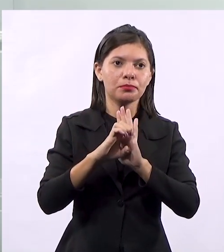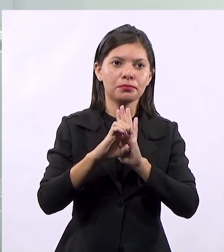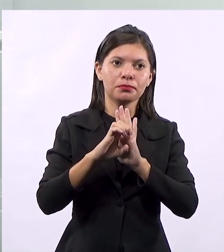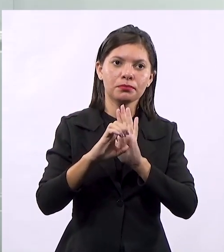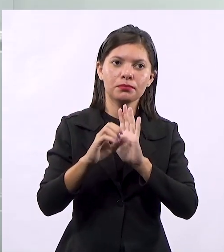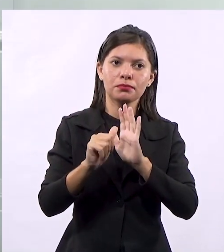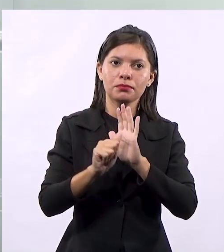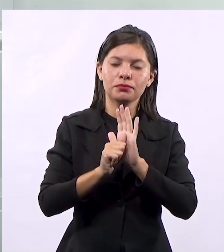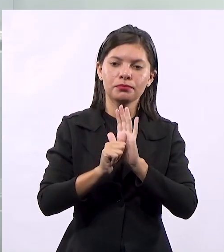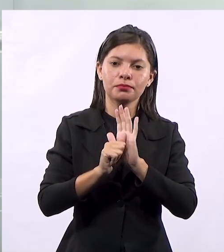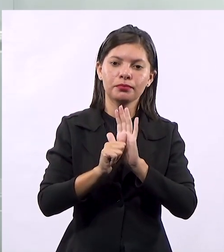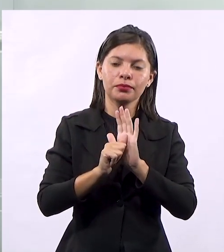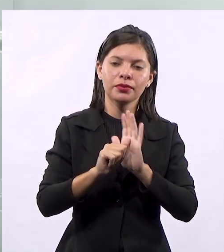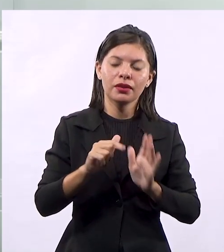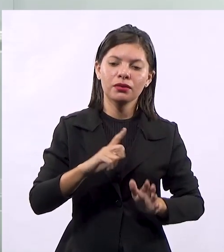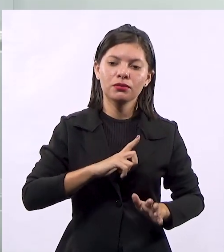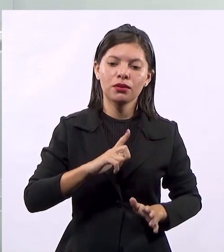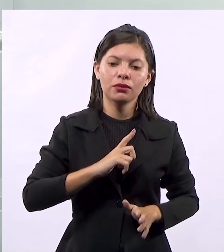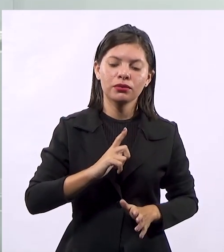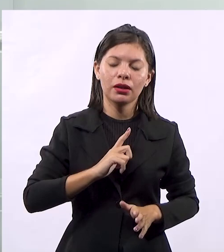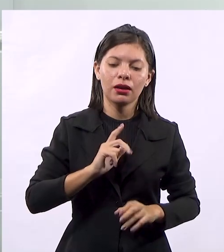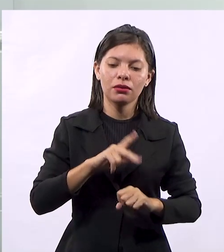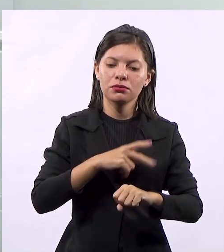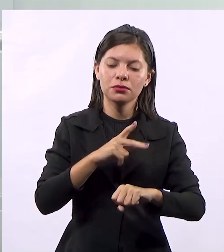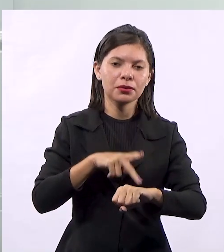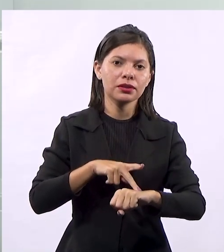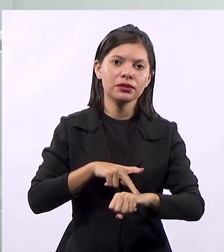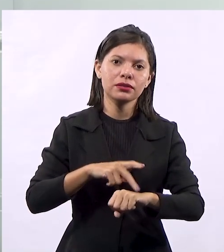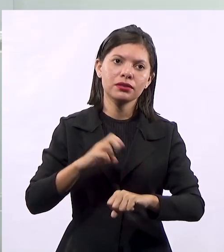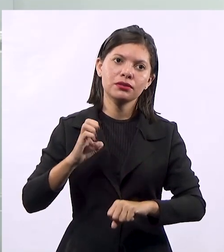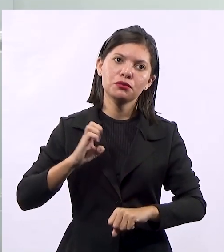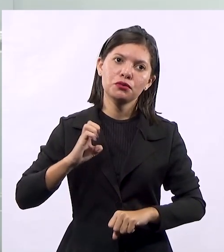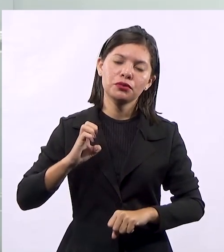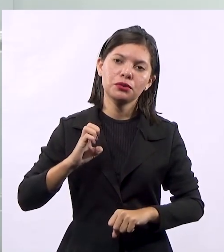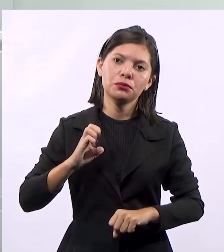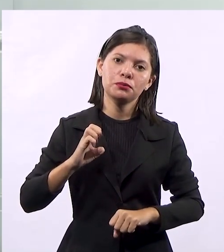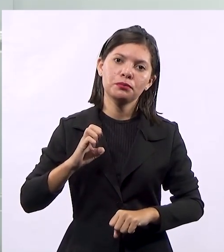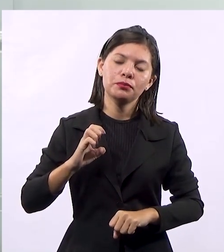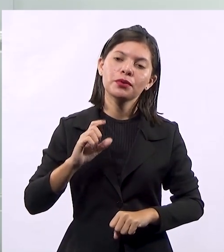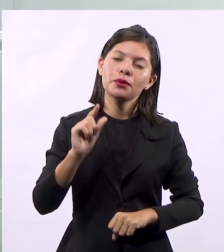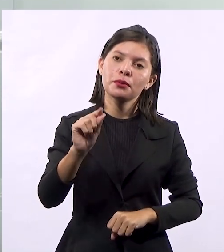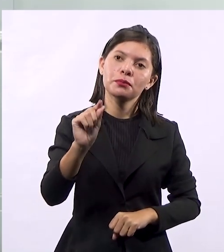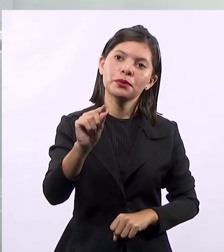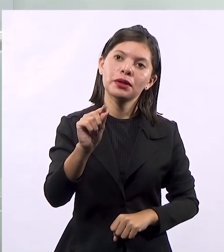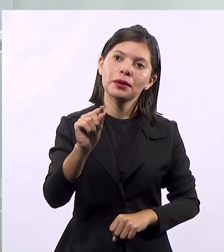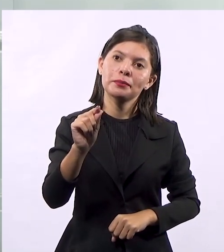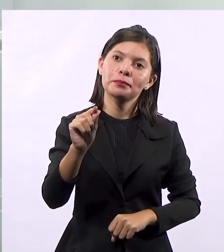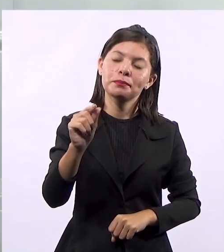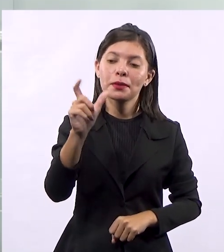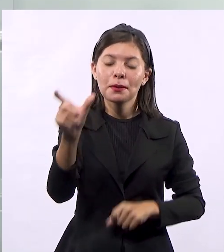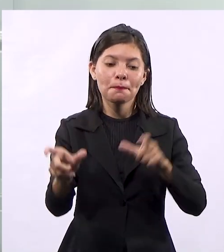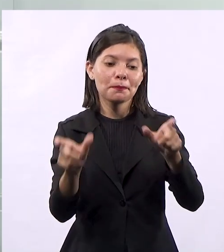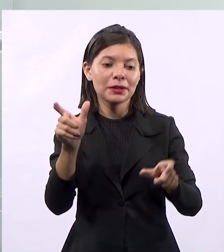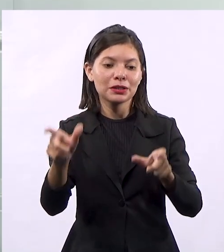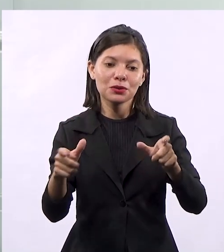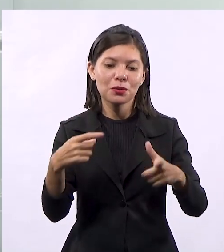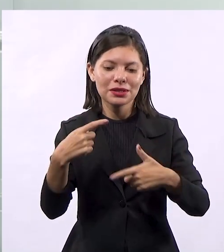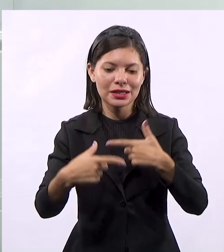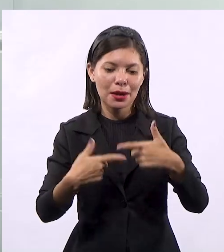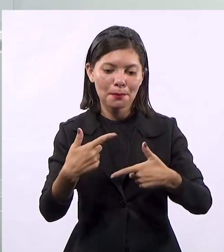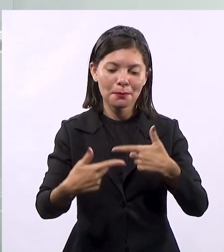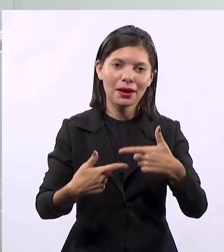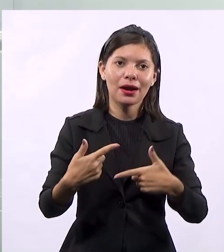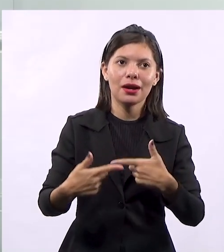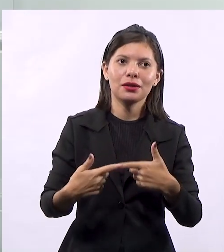em vários países desenvolvidos, nem há ensino noturno, porque as pessoas não trabalham enquanto estudam, as